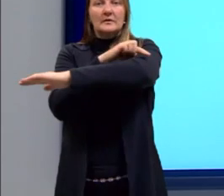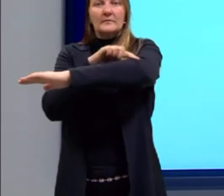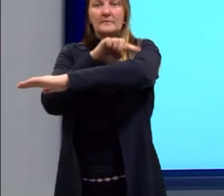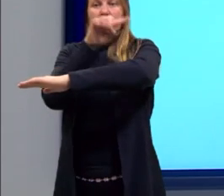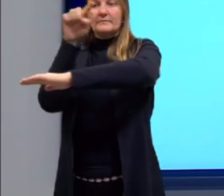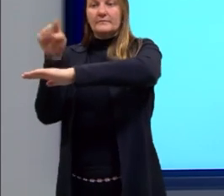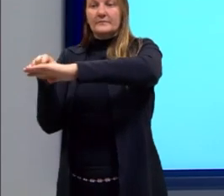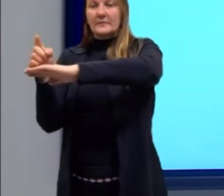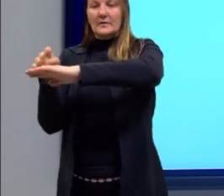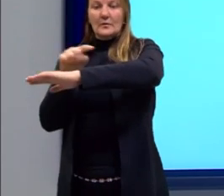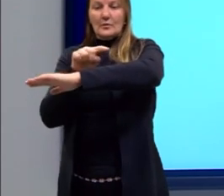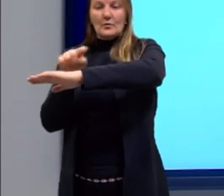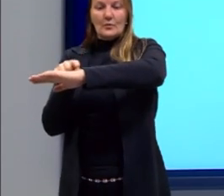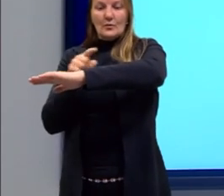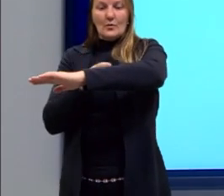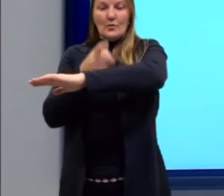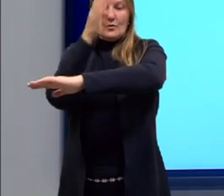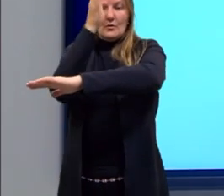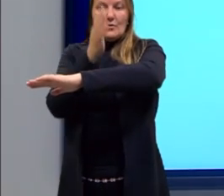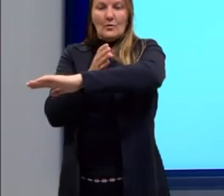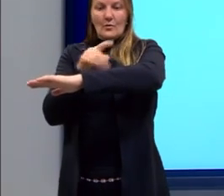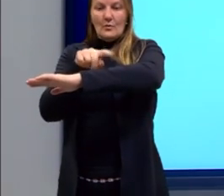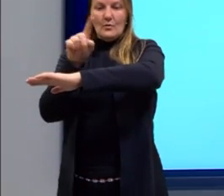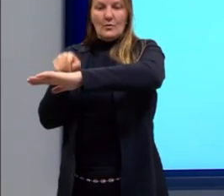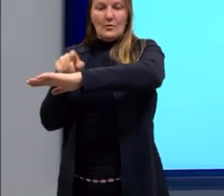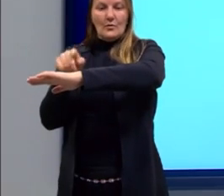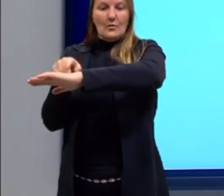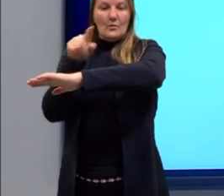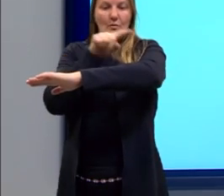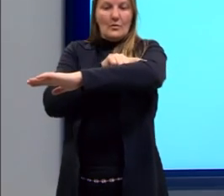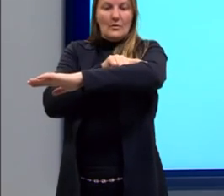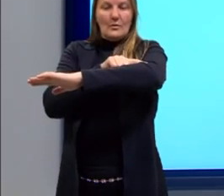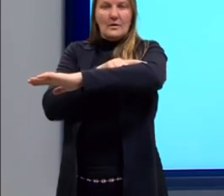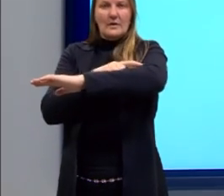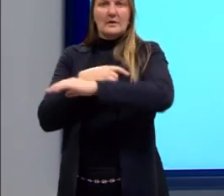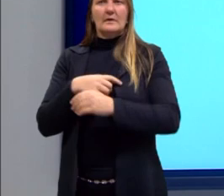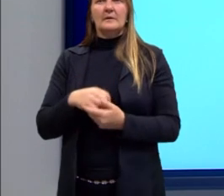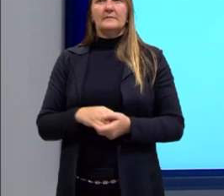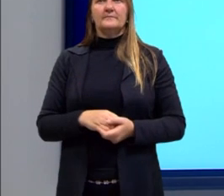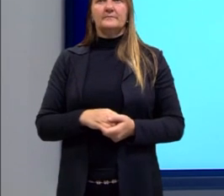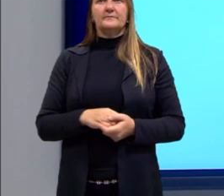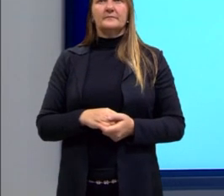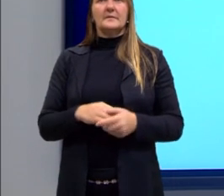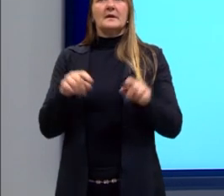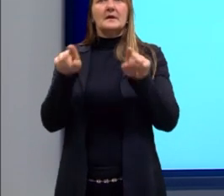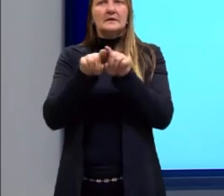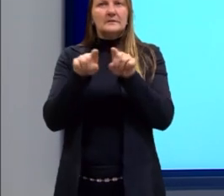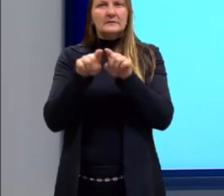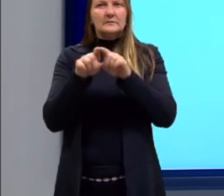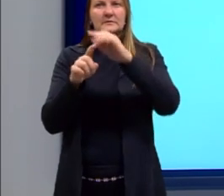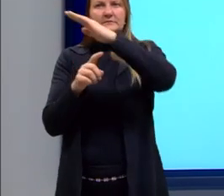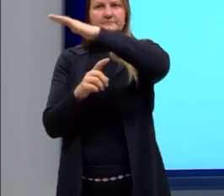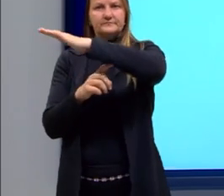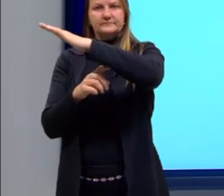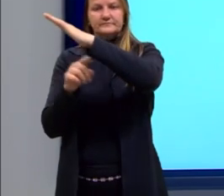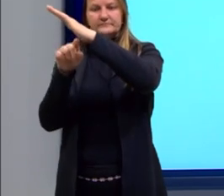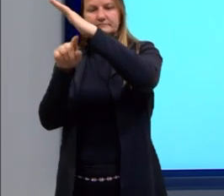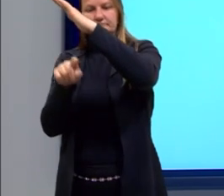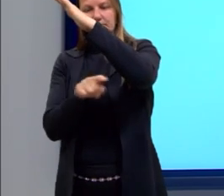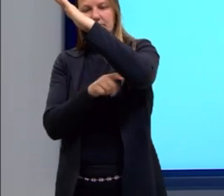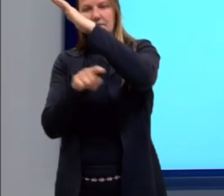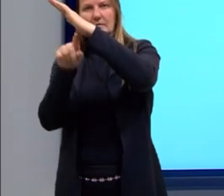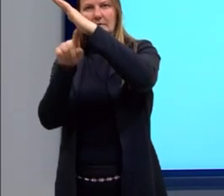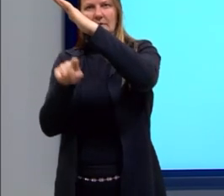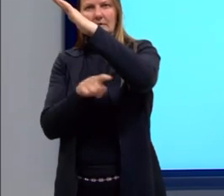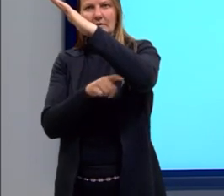graus também os ângulos Beta e Pateta são ângulos suplementares formam